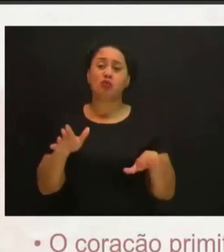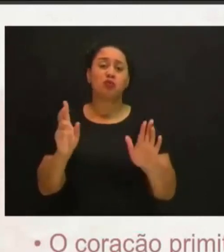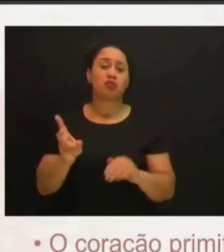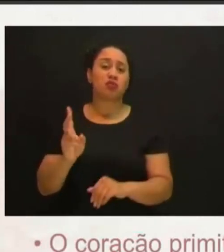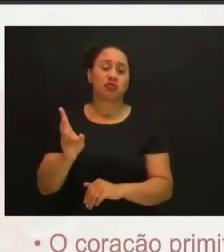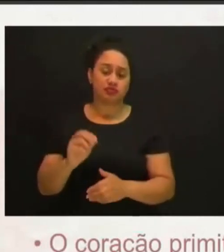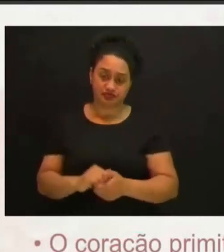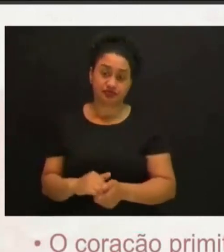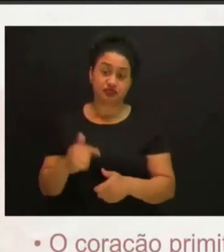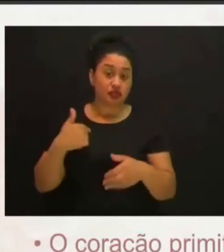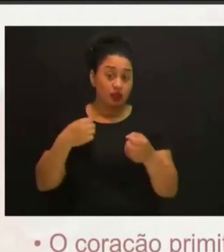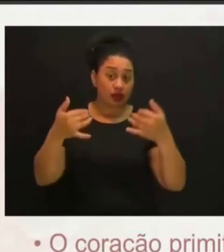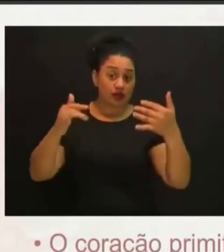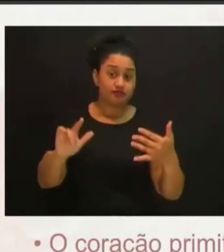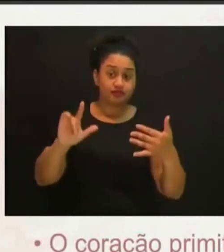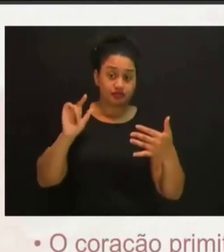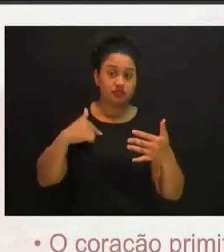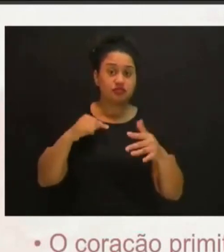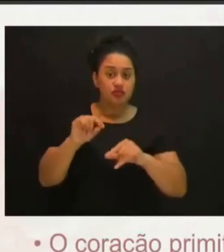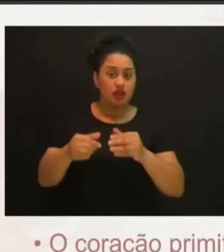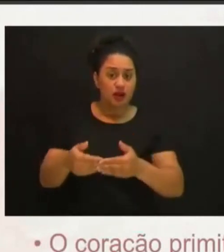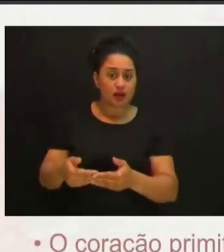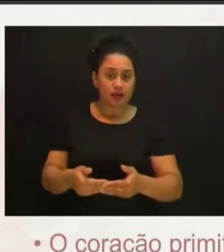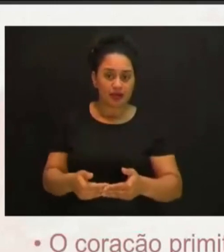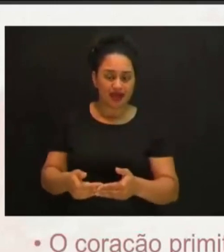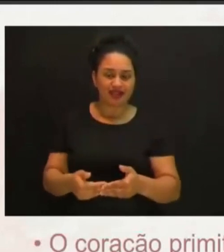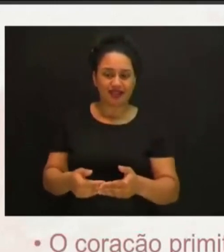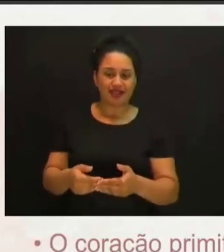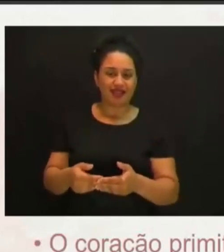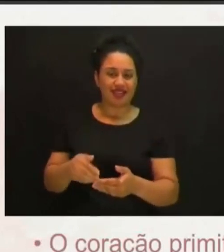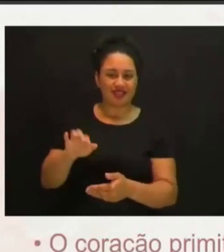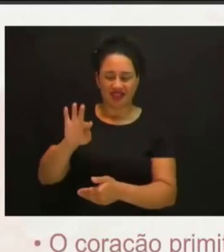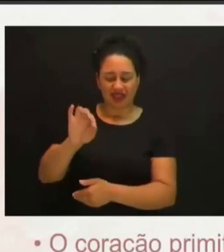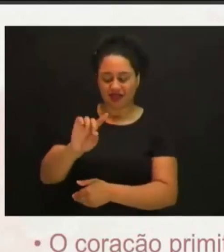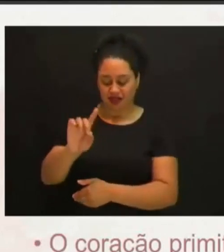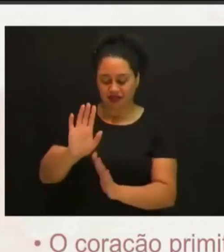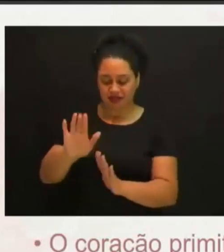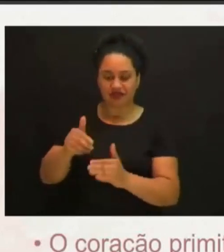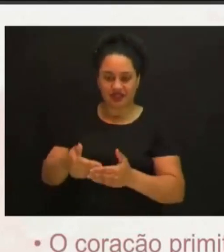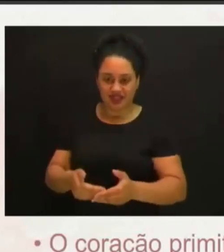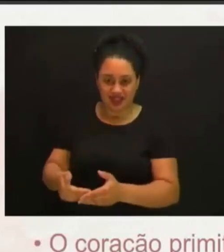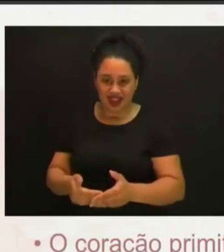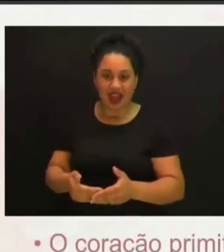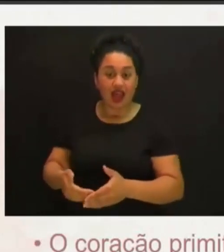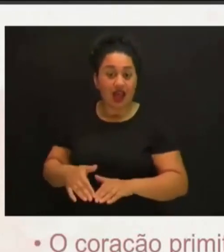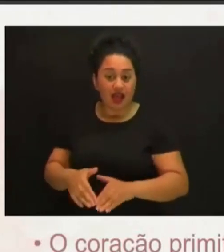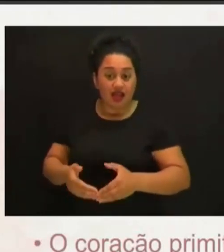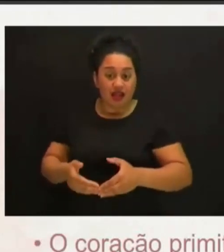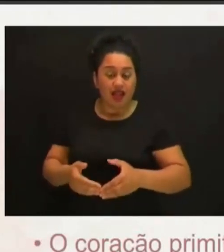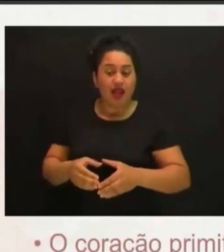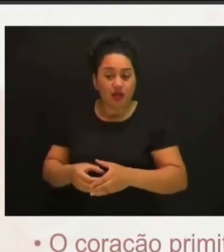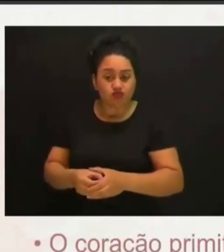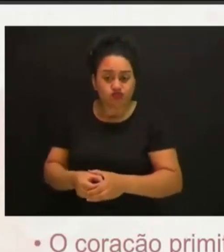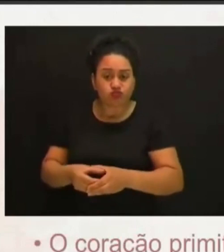eu disse anteriormente, o feto ele vai se desenvolver. O feto, não é feto. O embrião, o zigoto que se torna embrião vai se